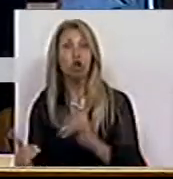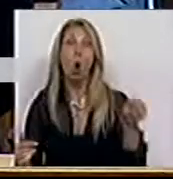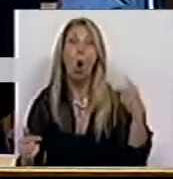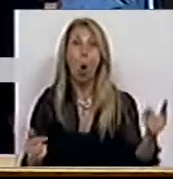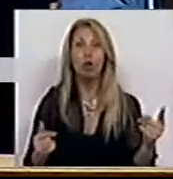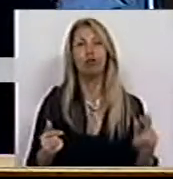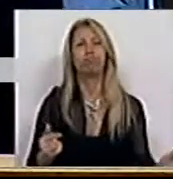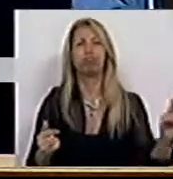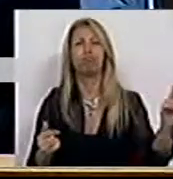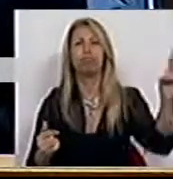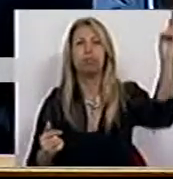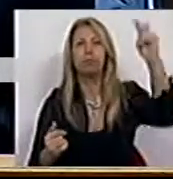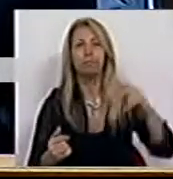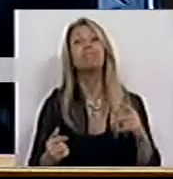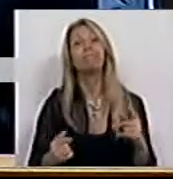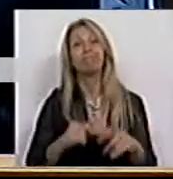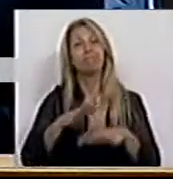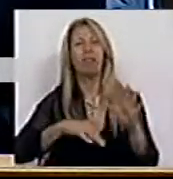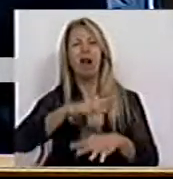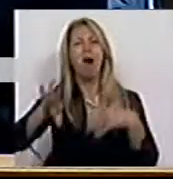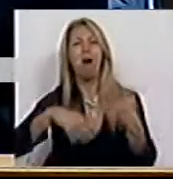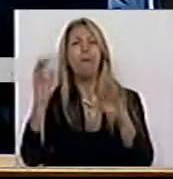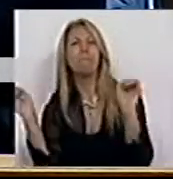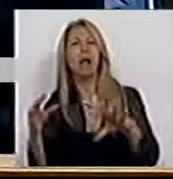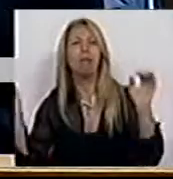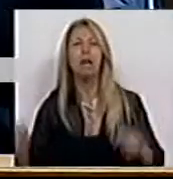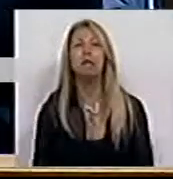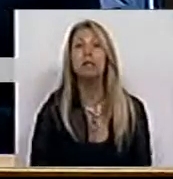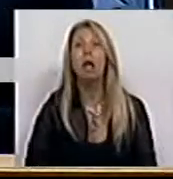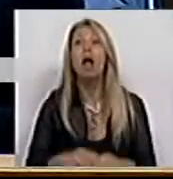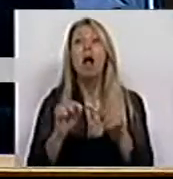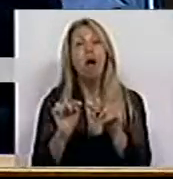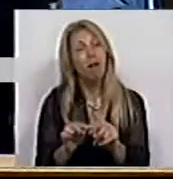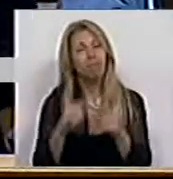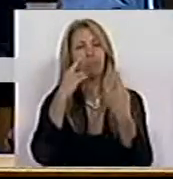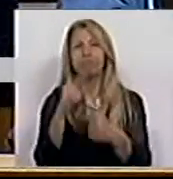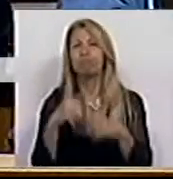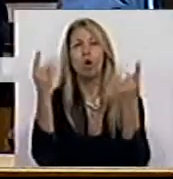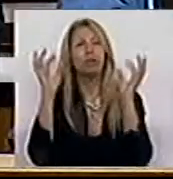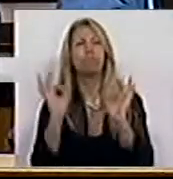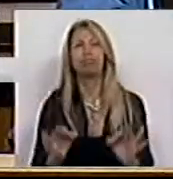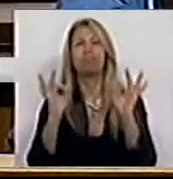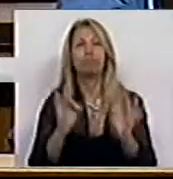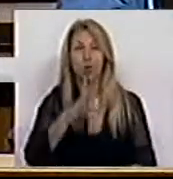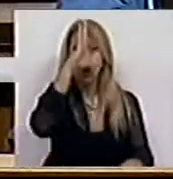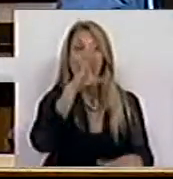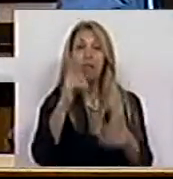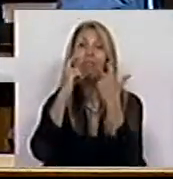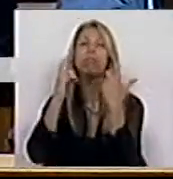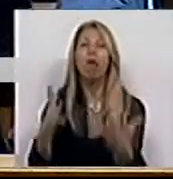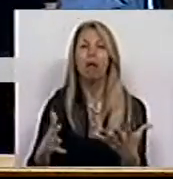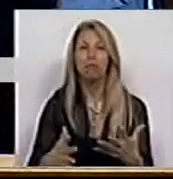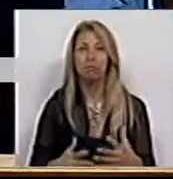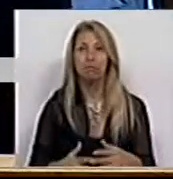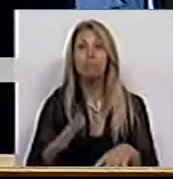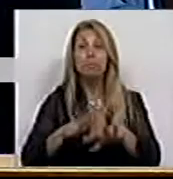malabarice. Nada revela de forma mais profunda as prioridades deste Governo, como o aumento